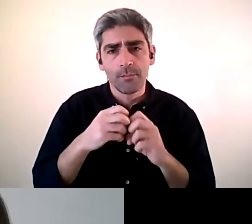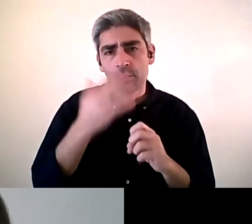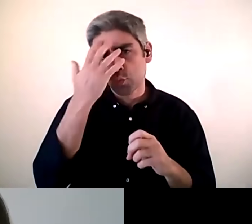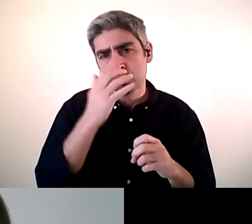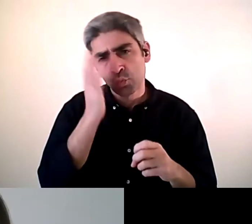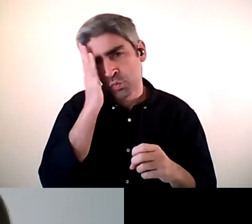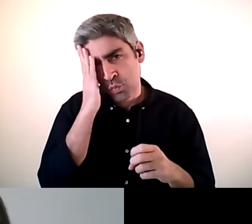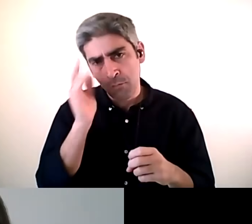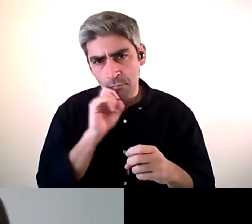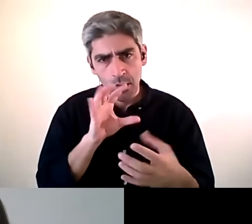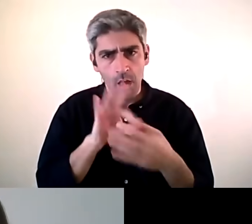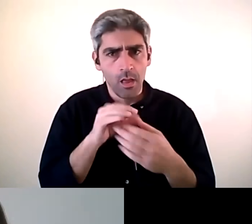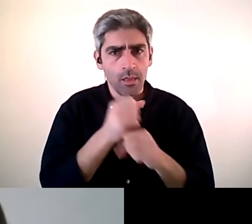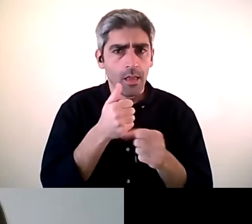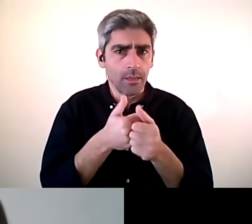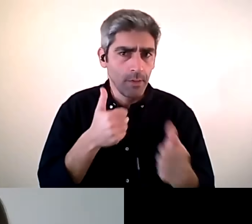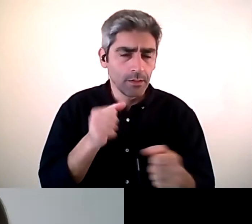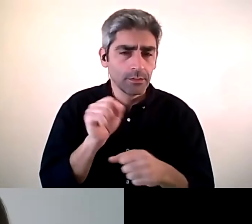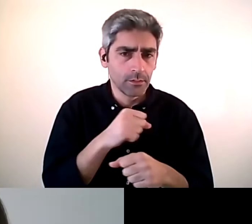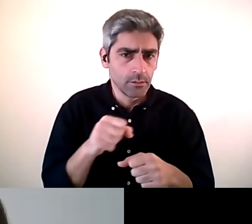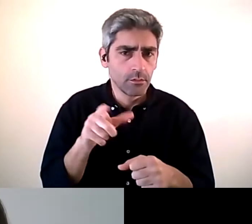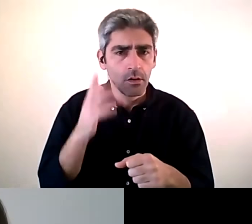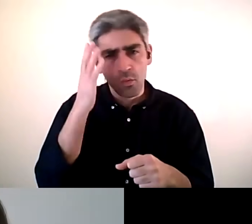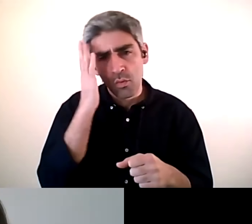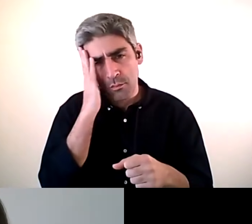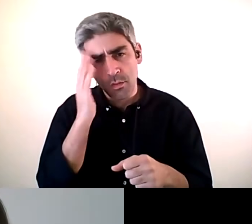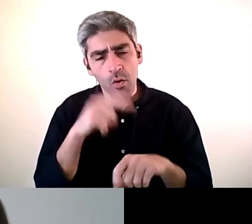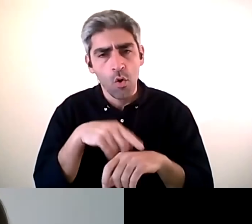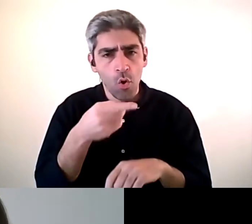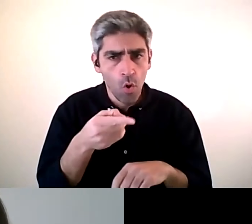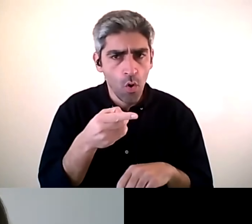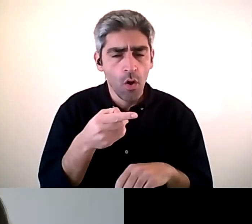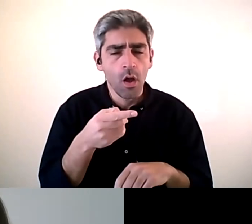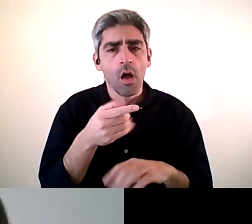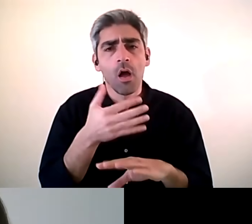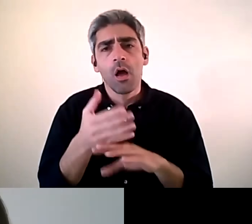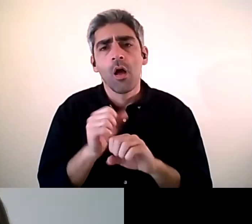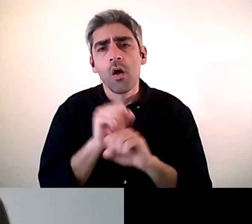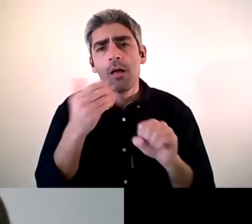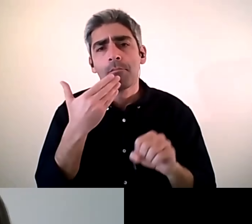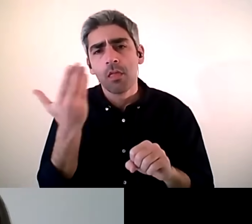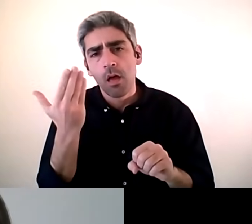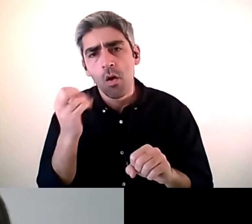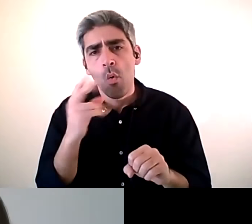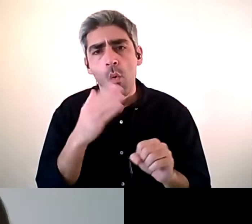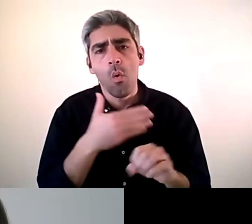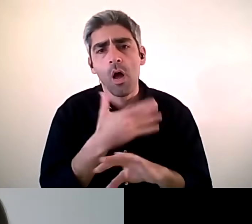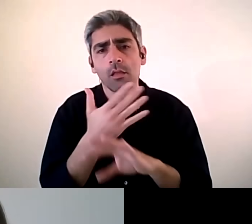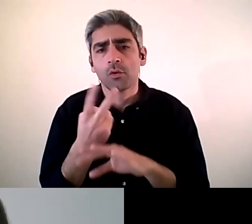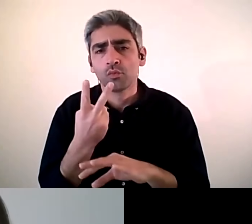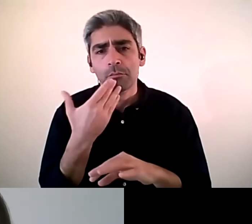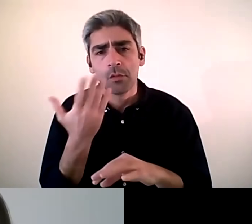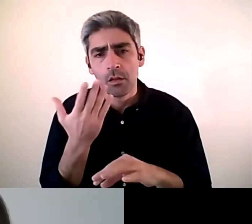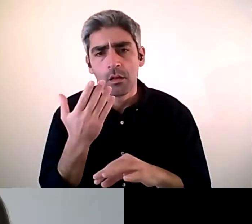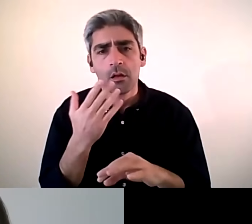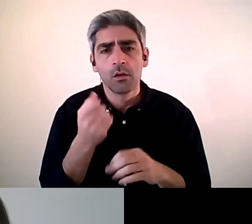estar relacionado com o teletrabalho? Tanto adormeço às 21 para acordar às 3 da manhã, como estou até às 2 sem